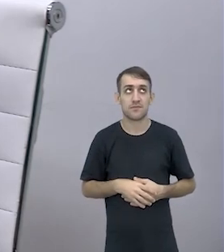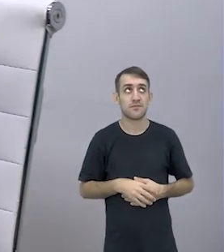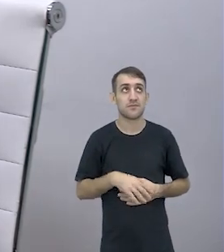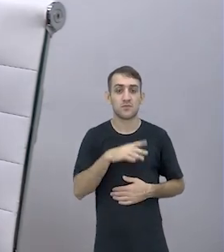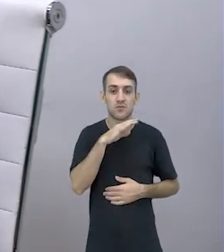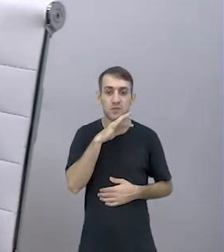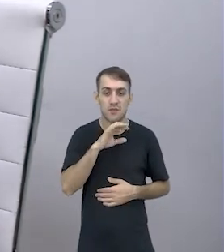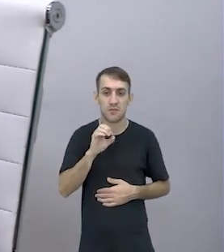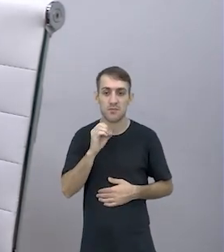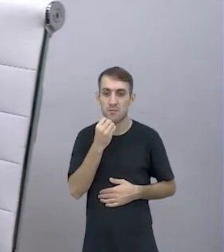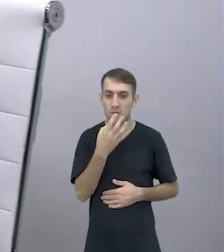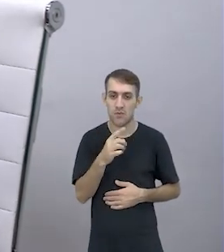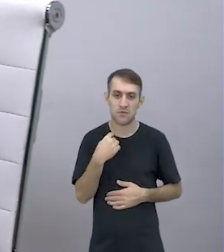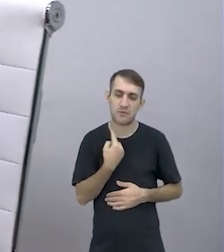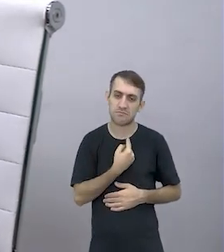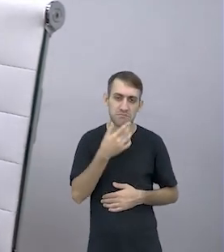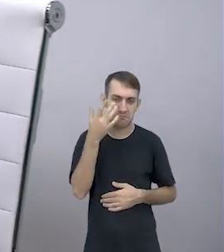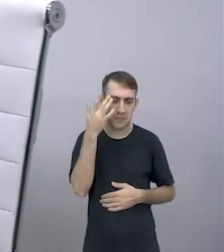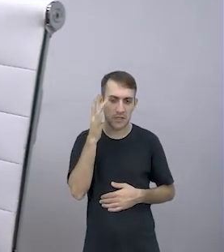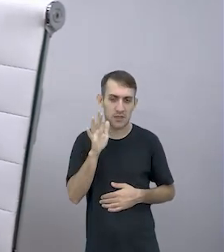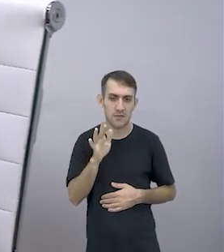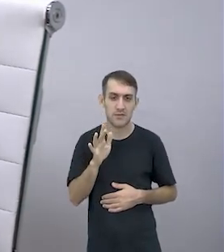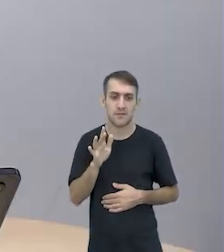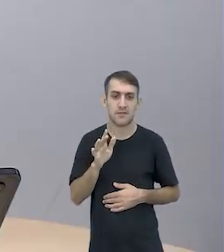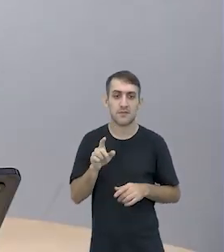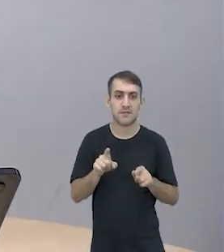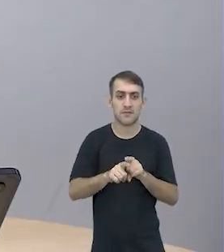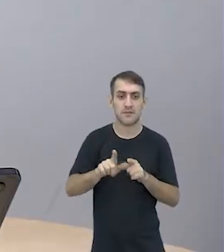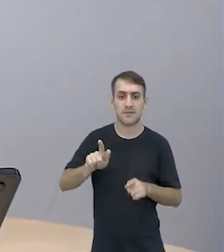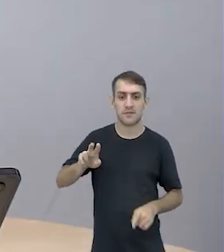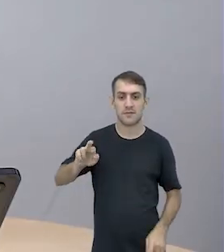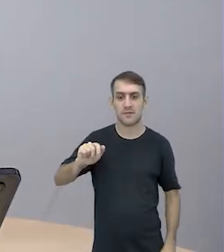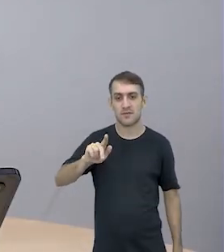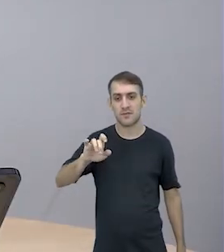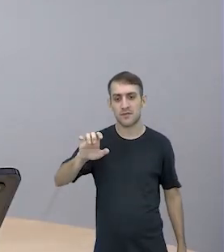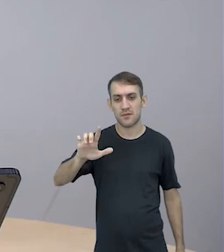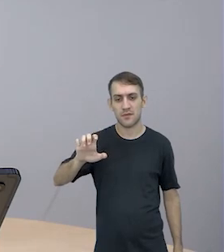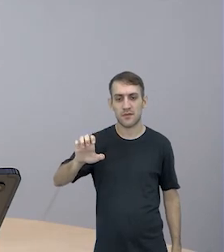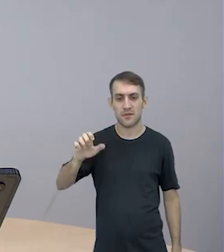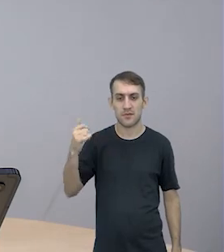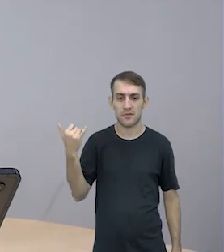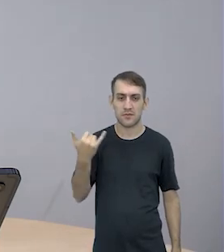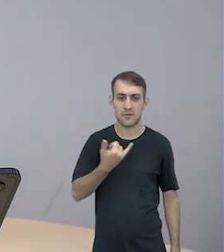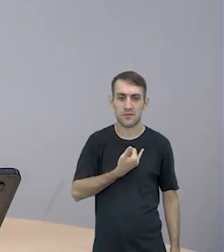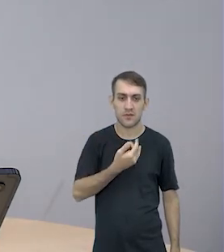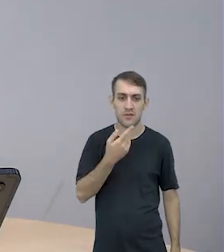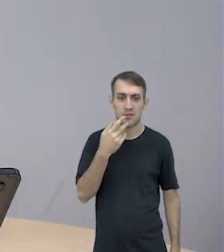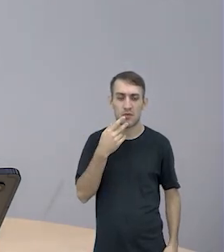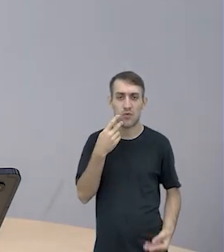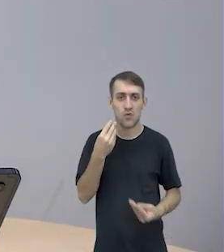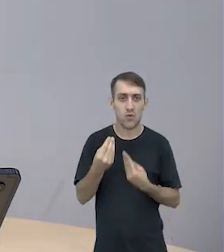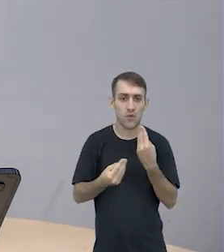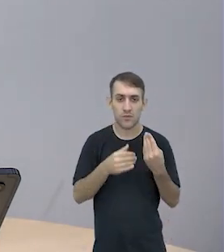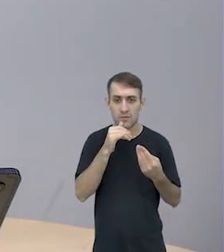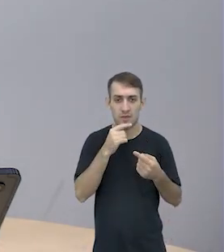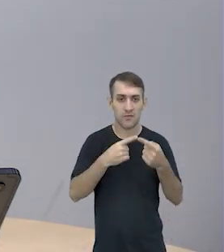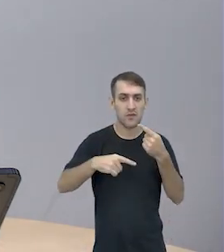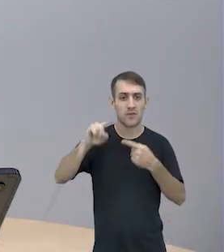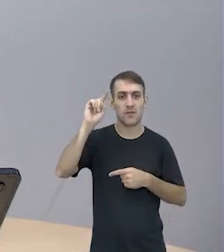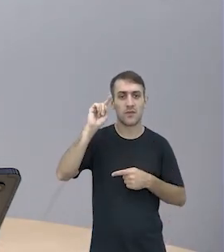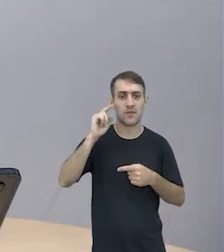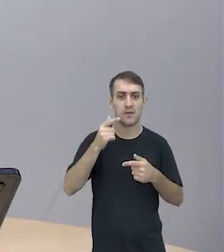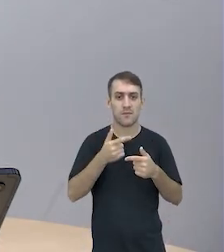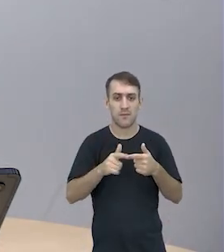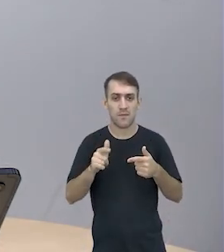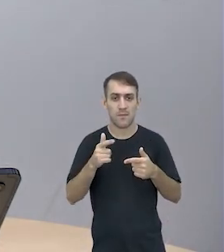bom, né? Então, Terezinha, a Graziana, que é a professora Graziana, está comentando quanto à evolução, mas o problema